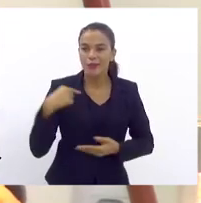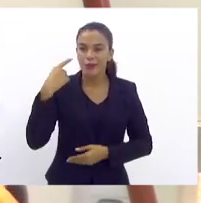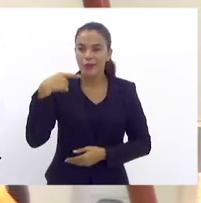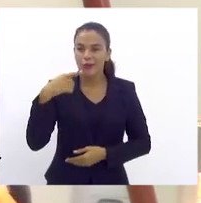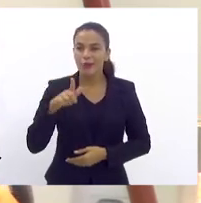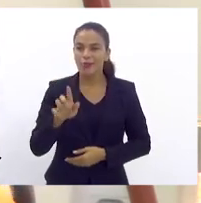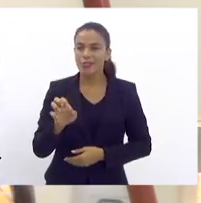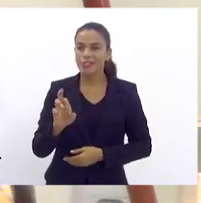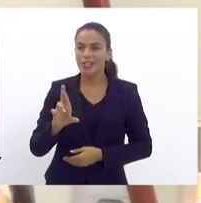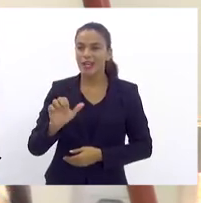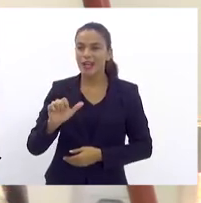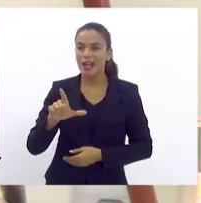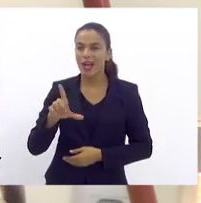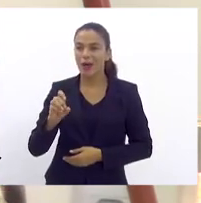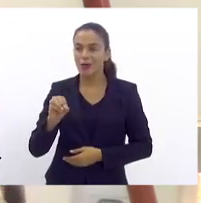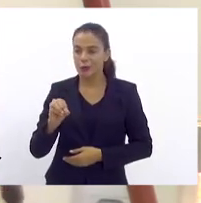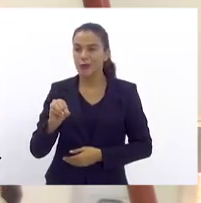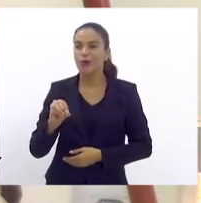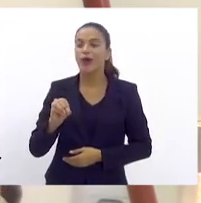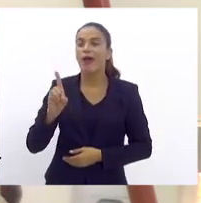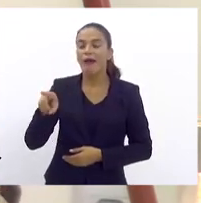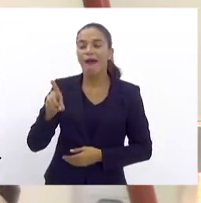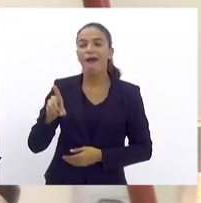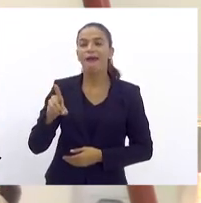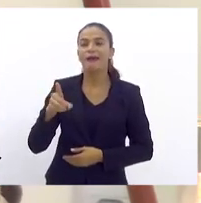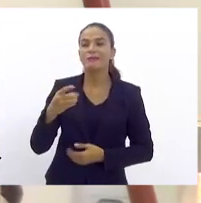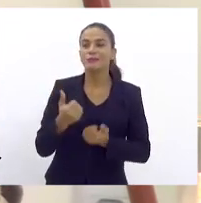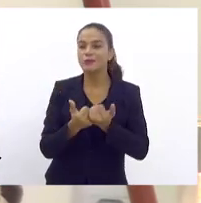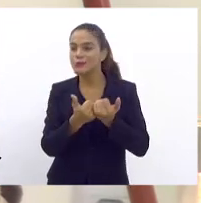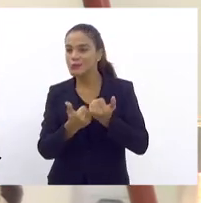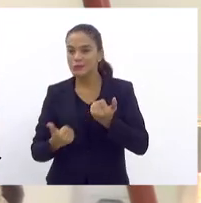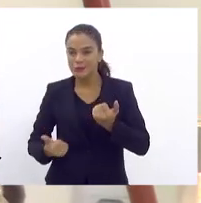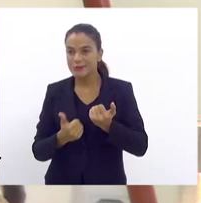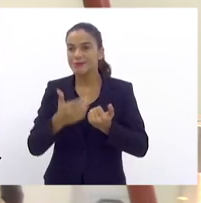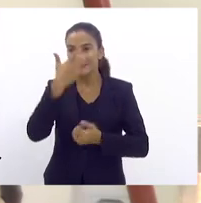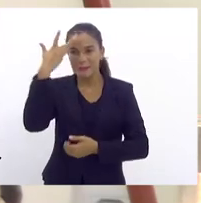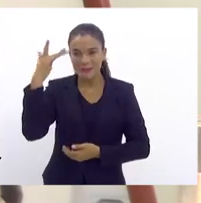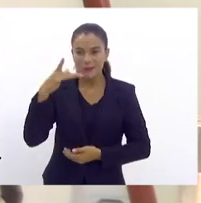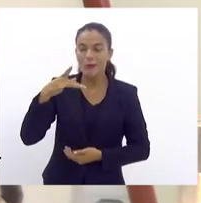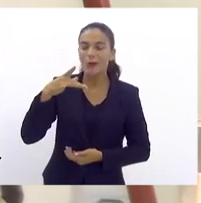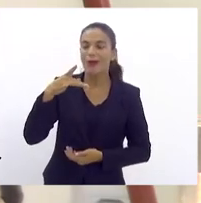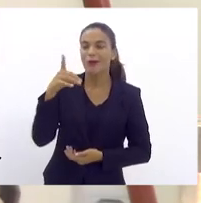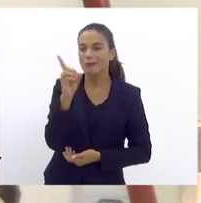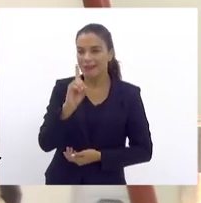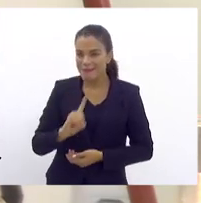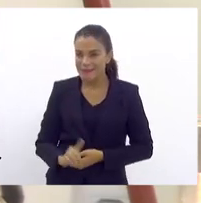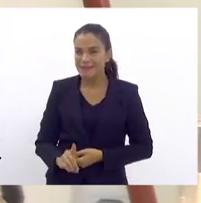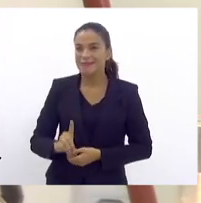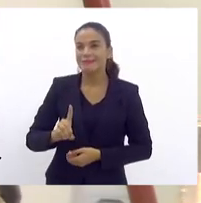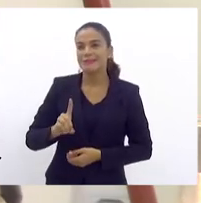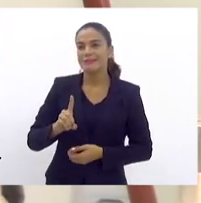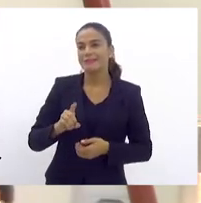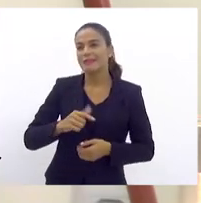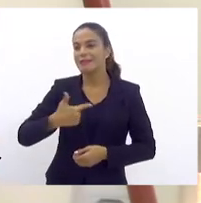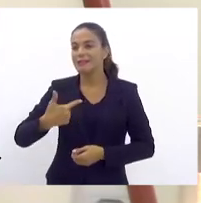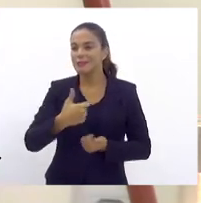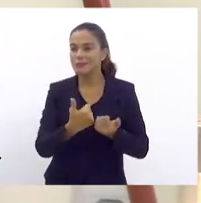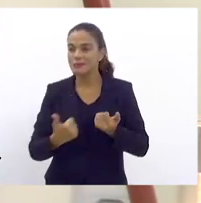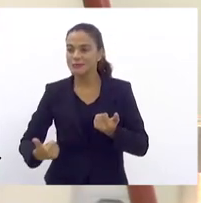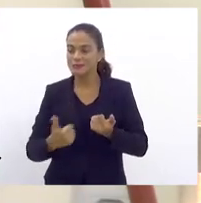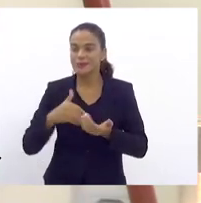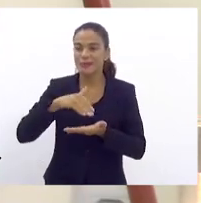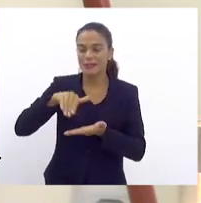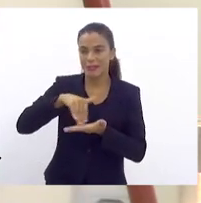Geraldo Nogueira que é superintendente da pessoa com deficiência na subsecretaria da casa civil também